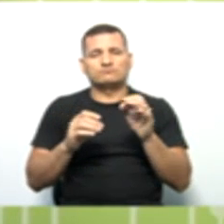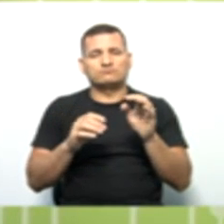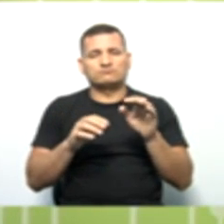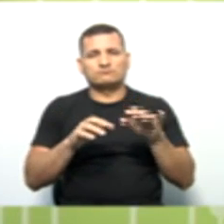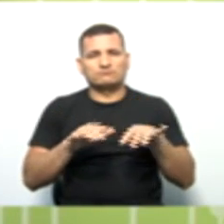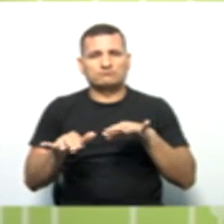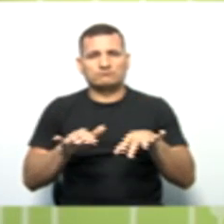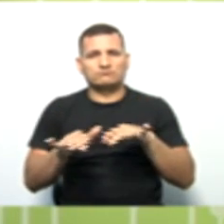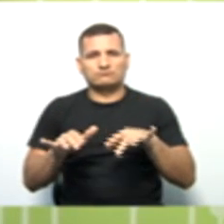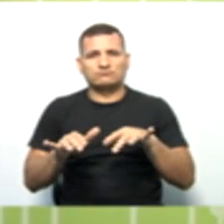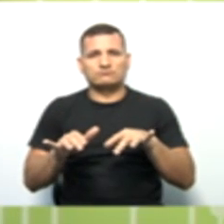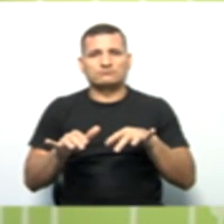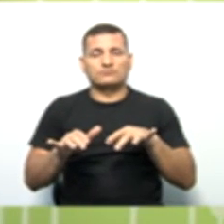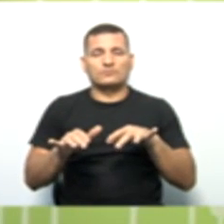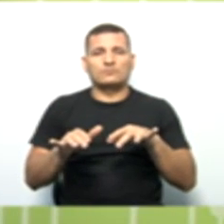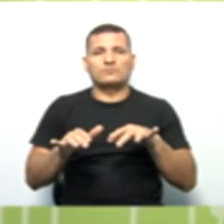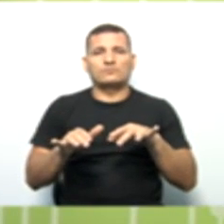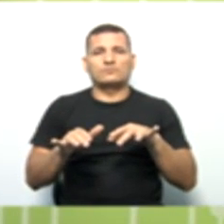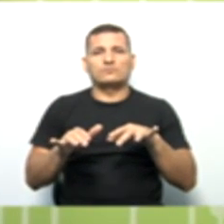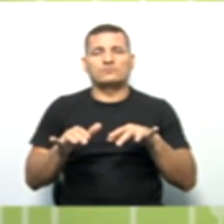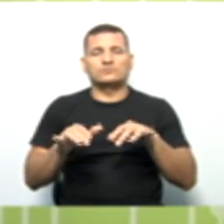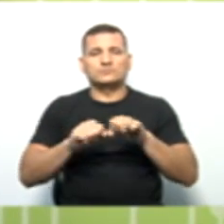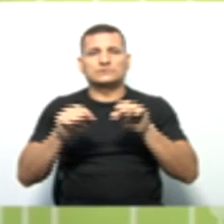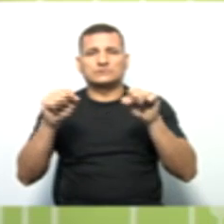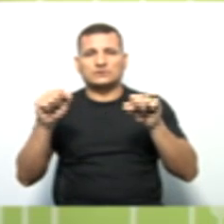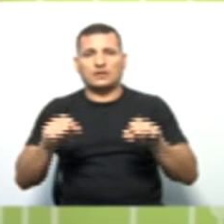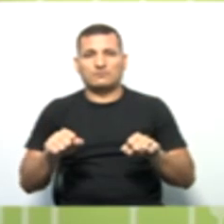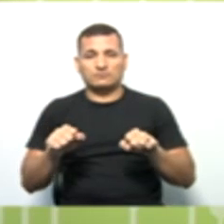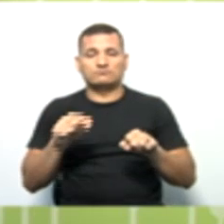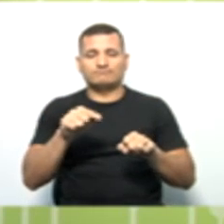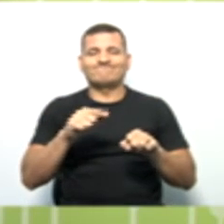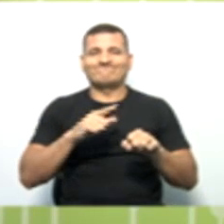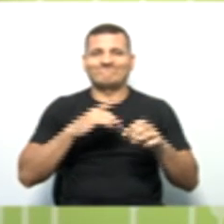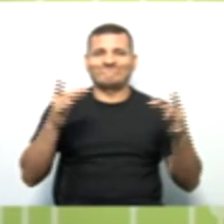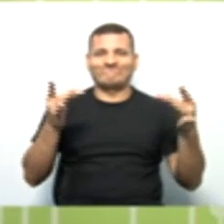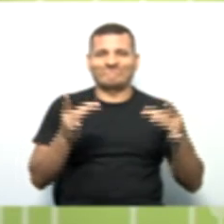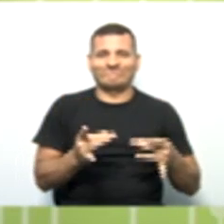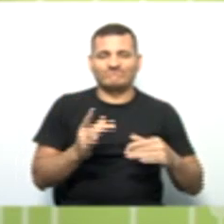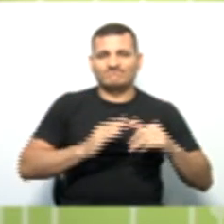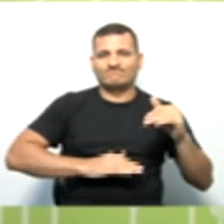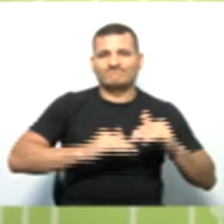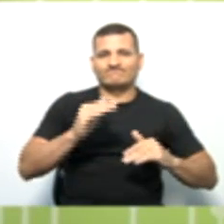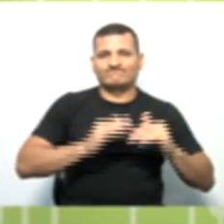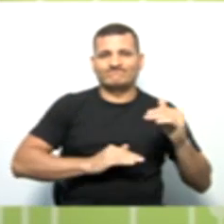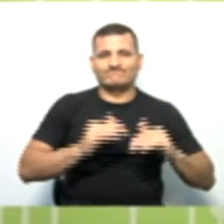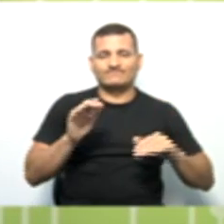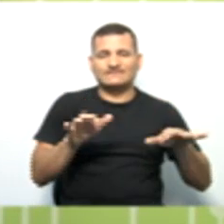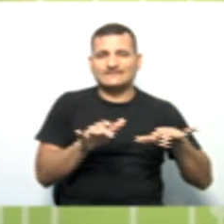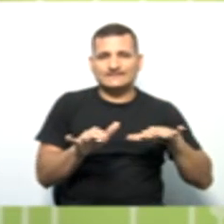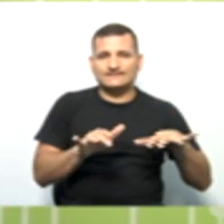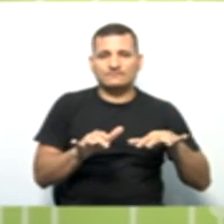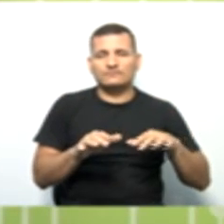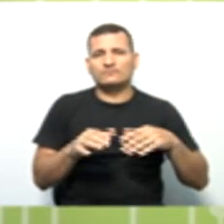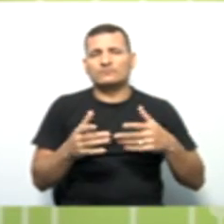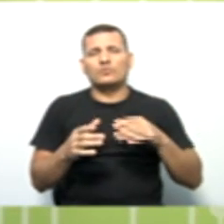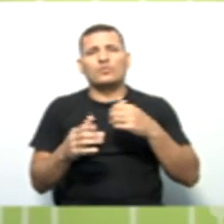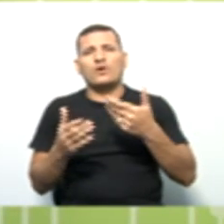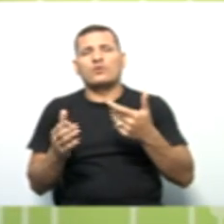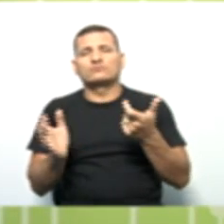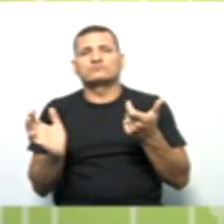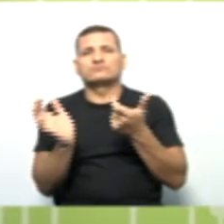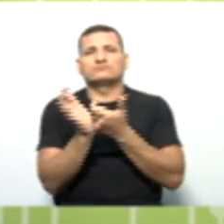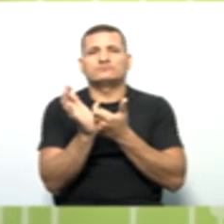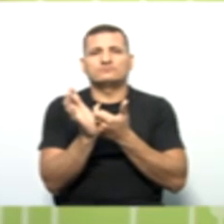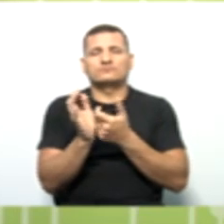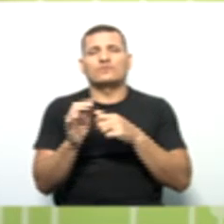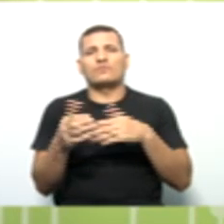do programador. Aí essa sim, ela é rica em detalhes, tá? O que eu vou ter? Quais são as classes que eu tenho? Quais são os